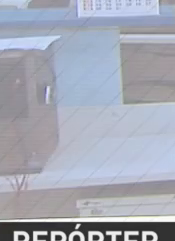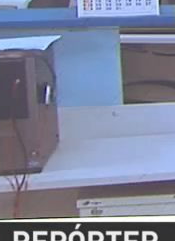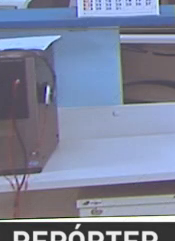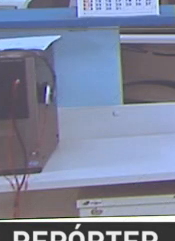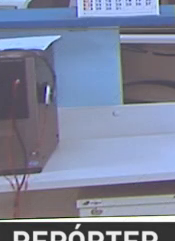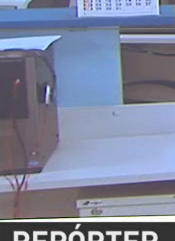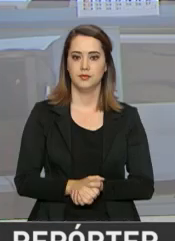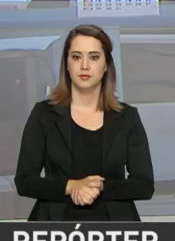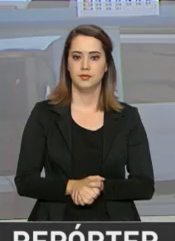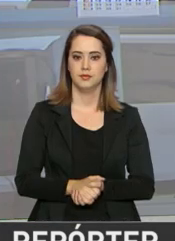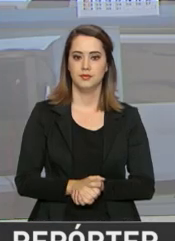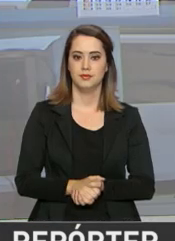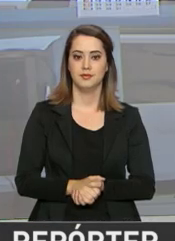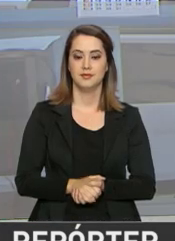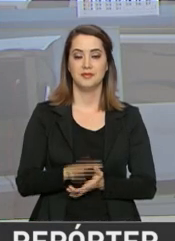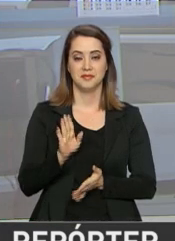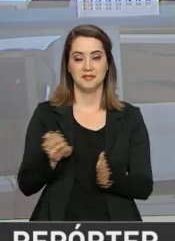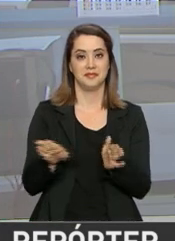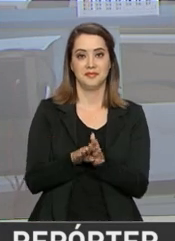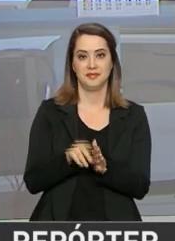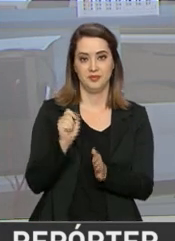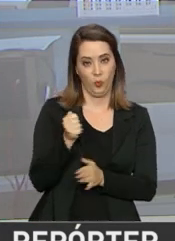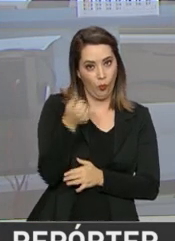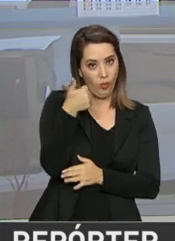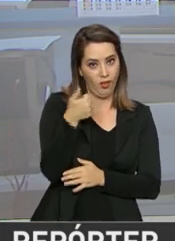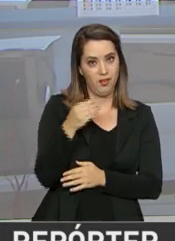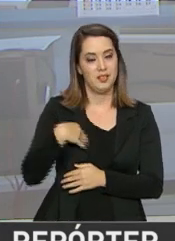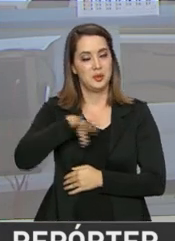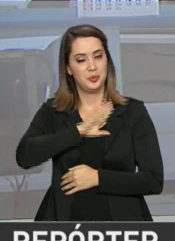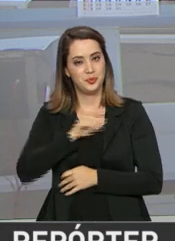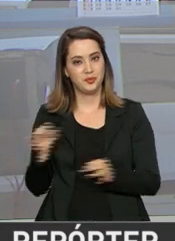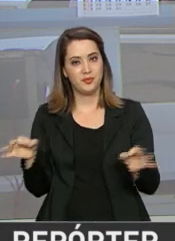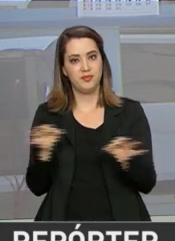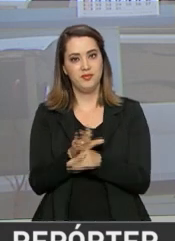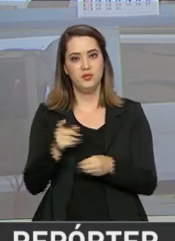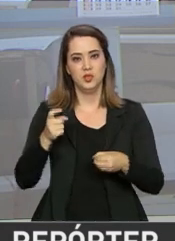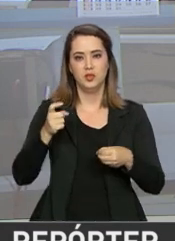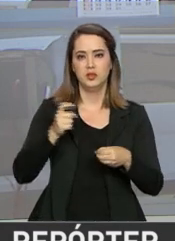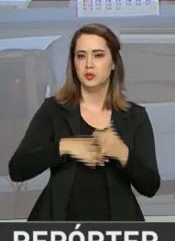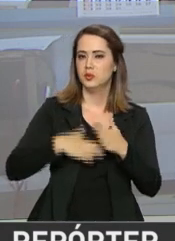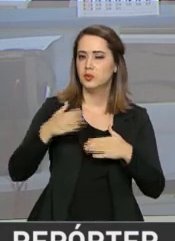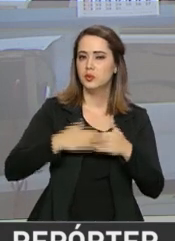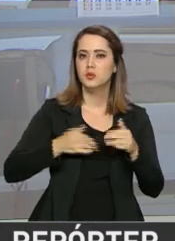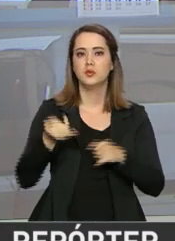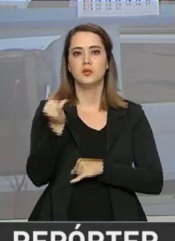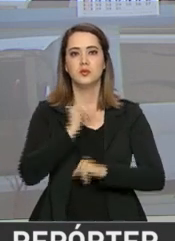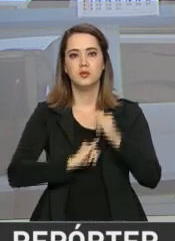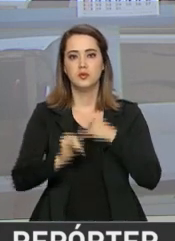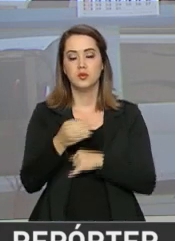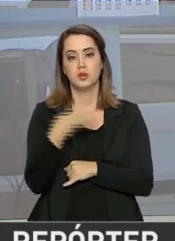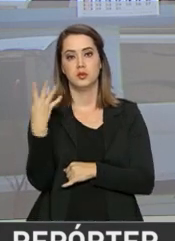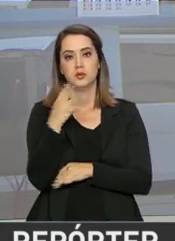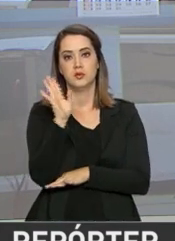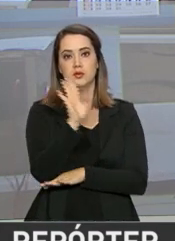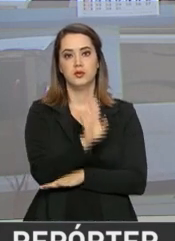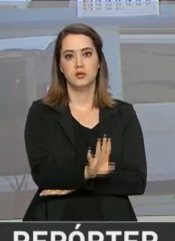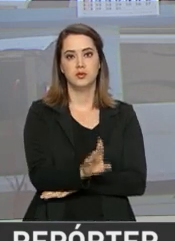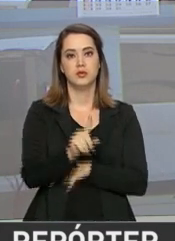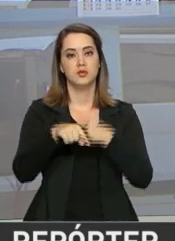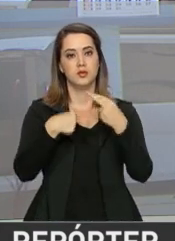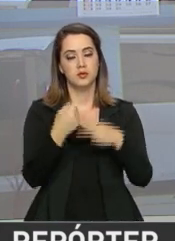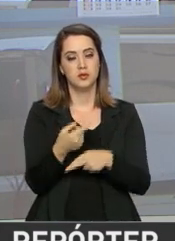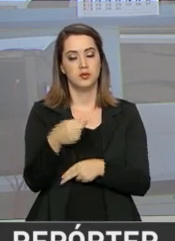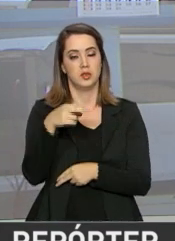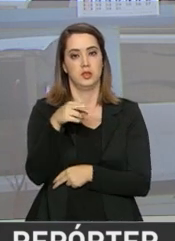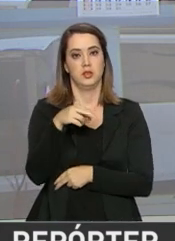Brasil tá chegando hein e nós ficamos por aqui voltamos a qualquer momento com outras informações ou às 4 da tarde